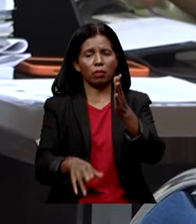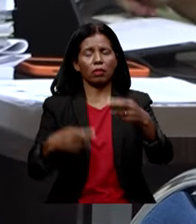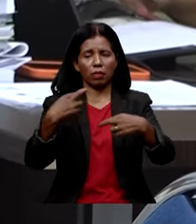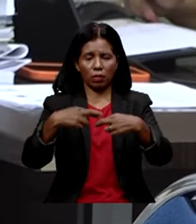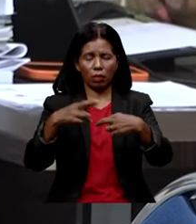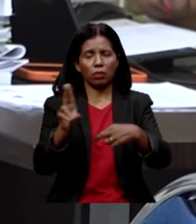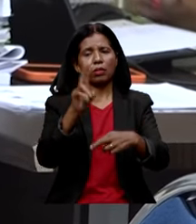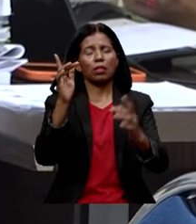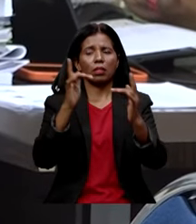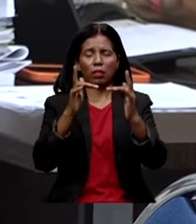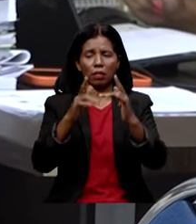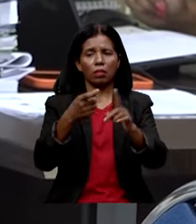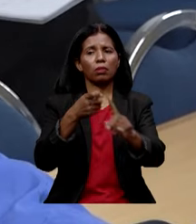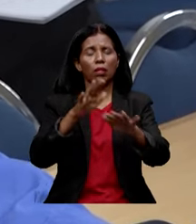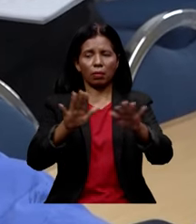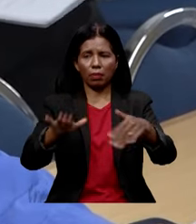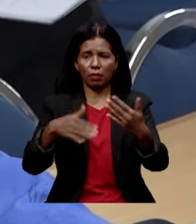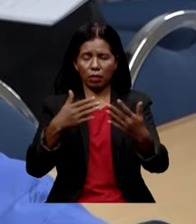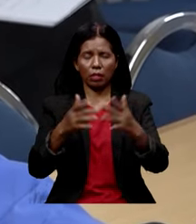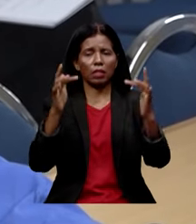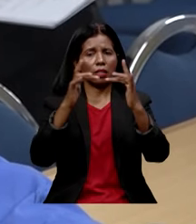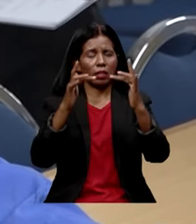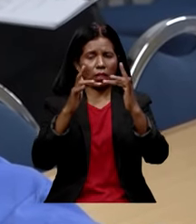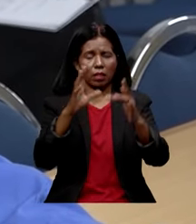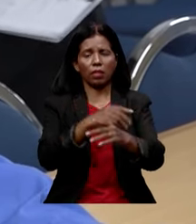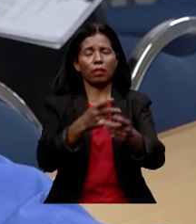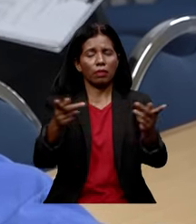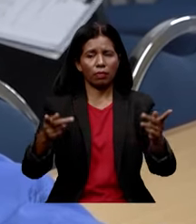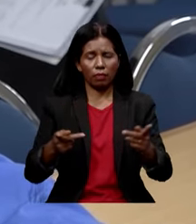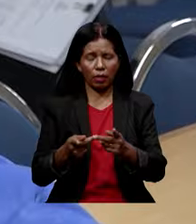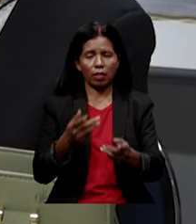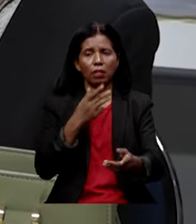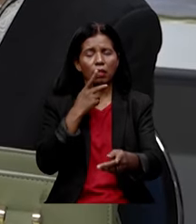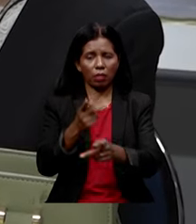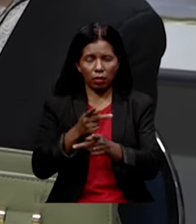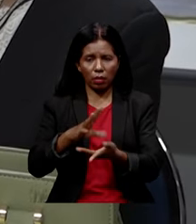da internet, Rússia e Labarek Sira. A tua internet, né, Sayanessan Fatin, Ida Nebe Seguro,